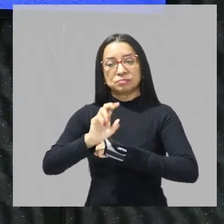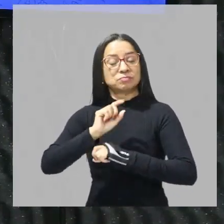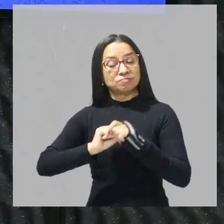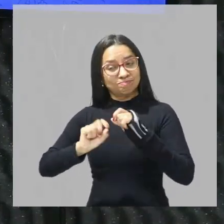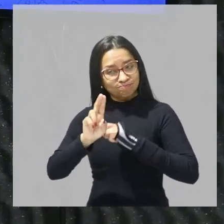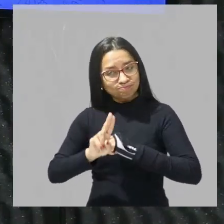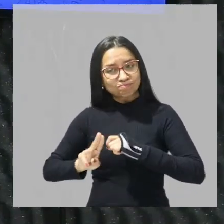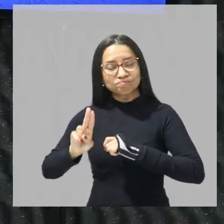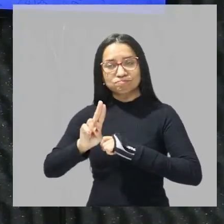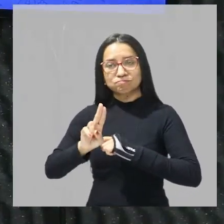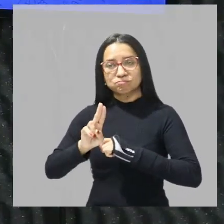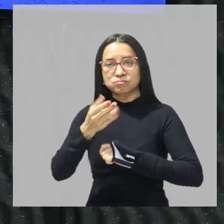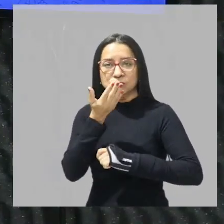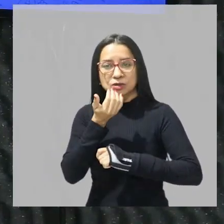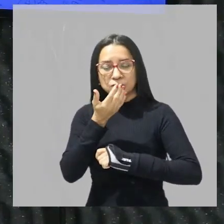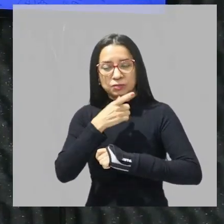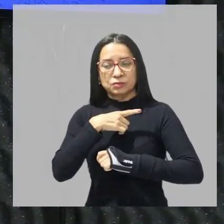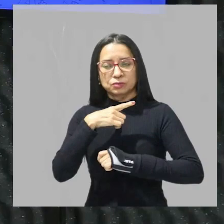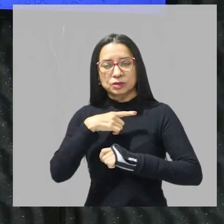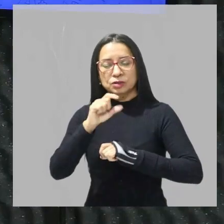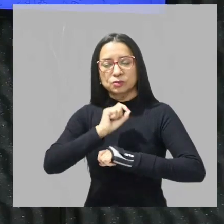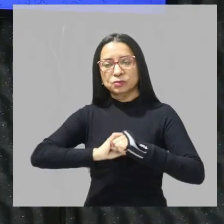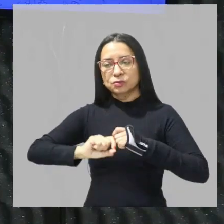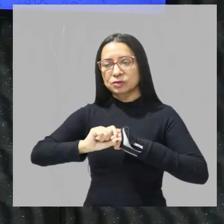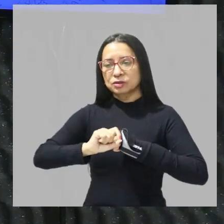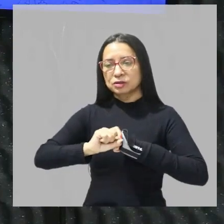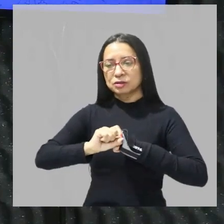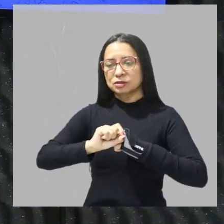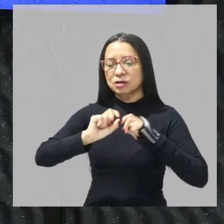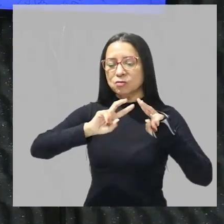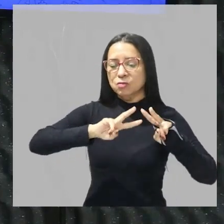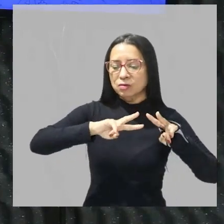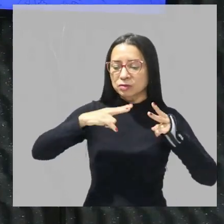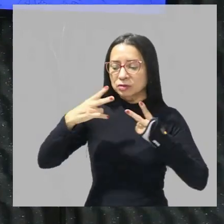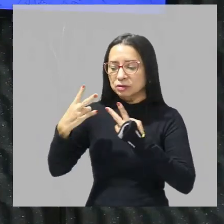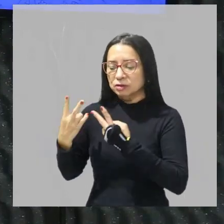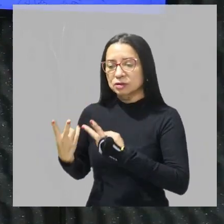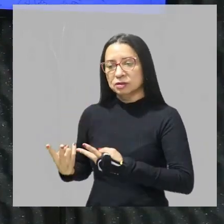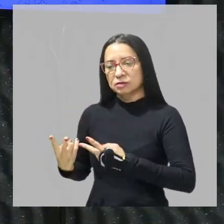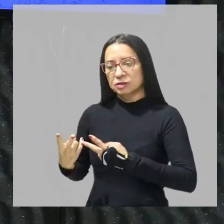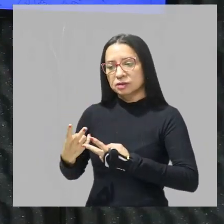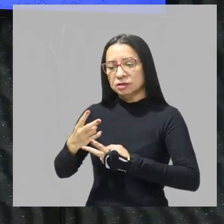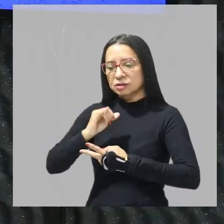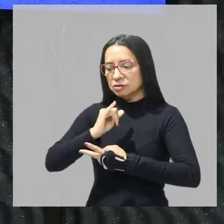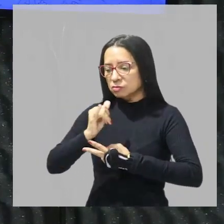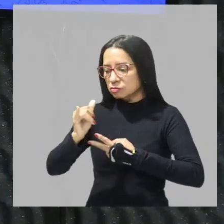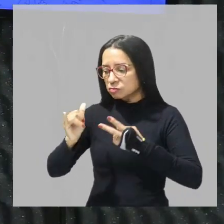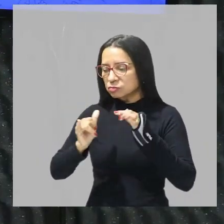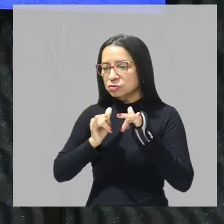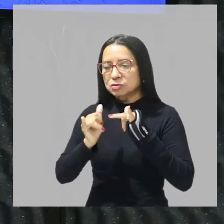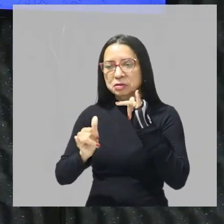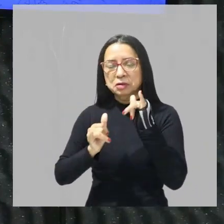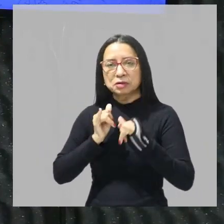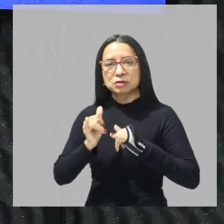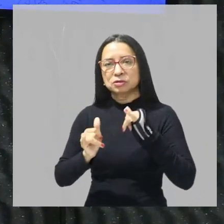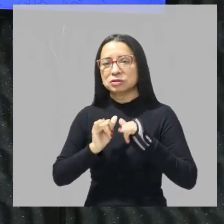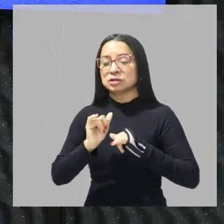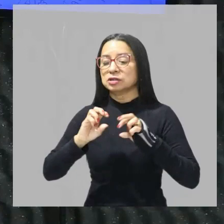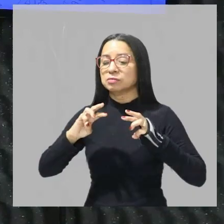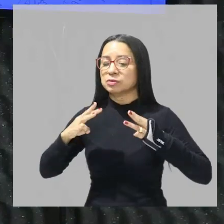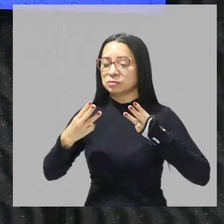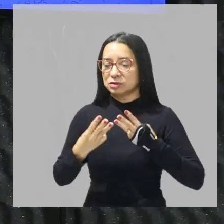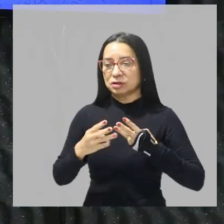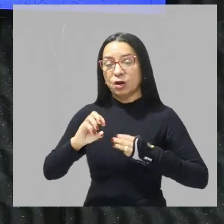o outro, eu estou tendo ali uma transferência de quê? De energia e de matéria. Ou seja,